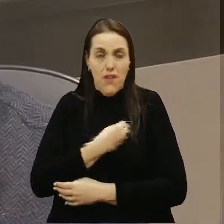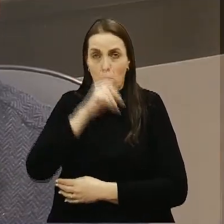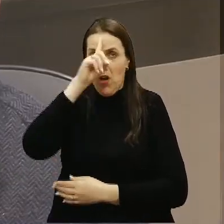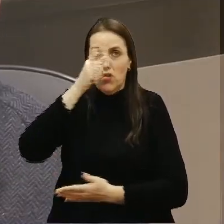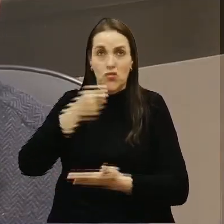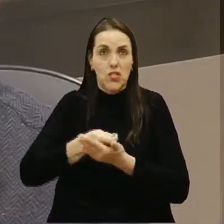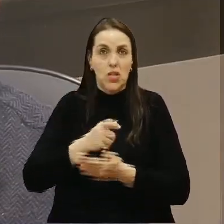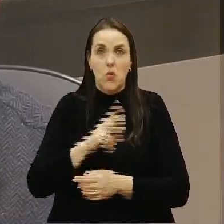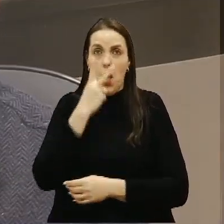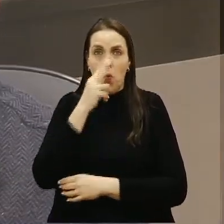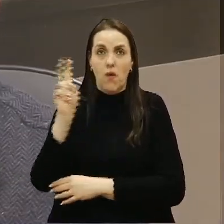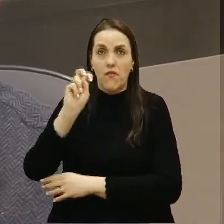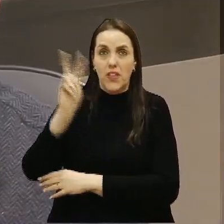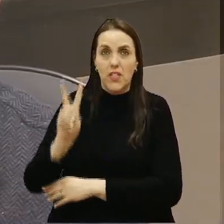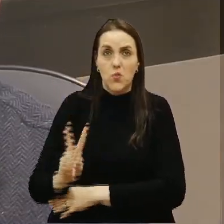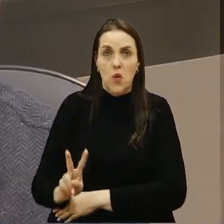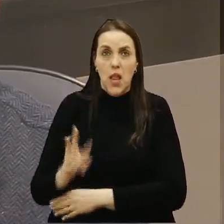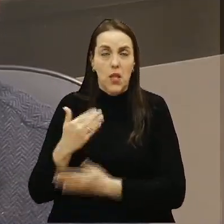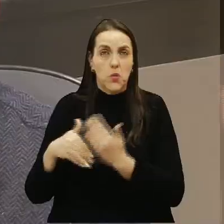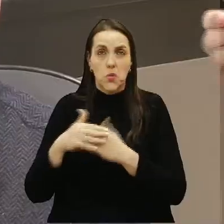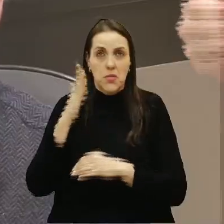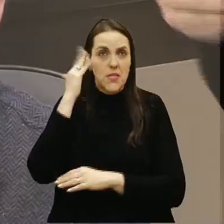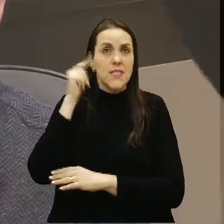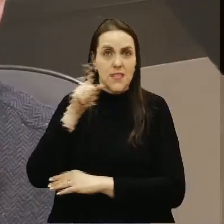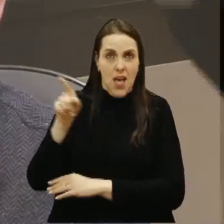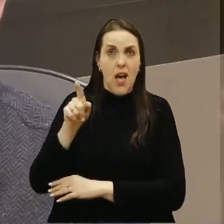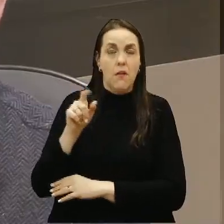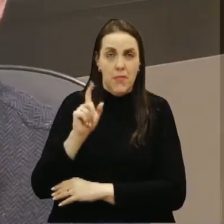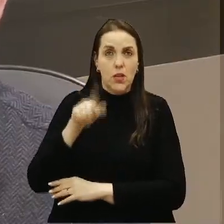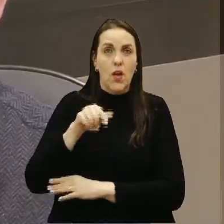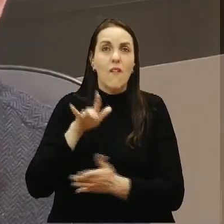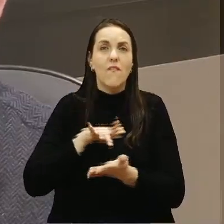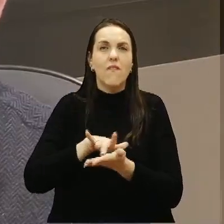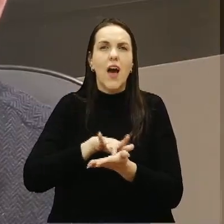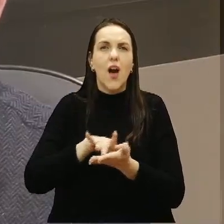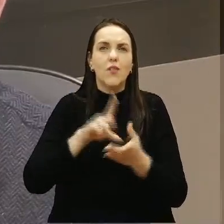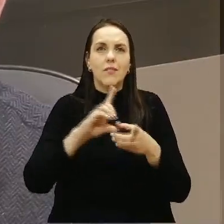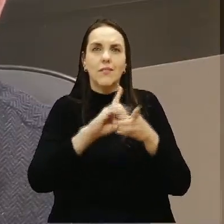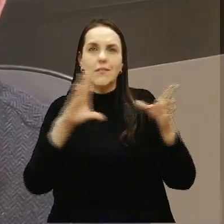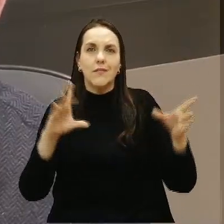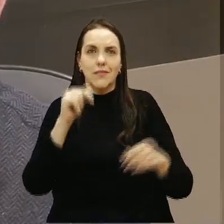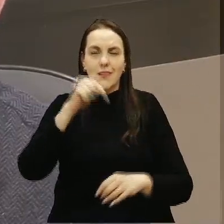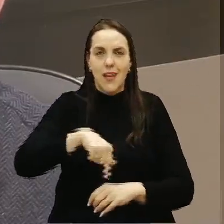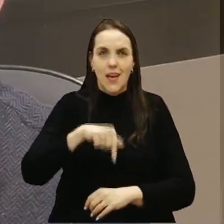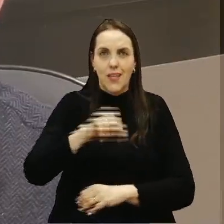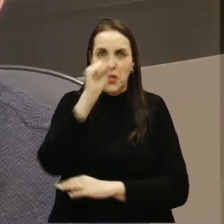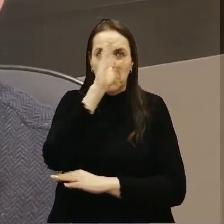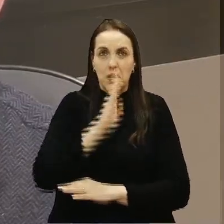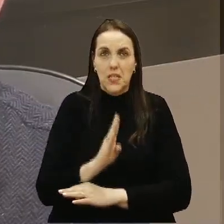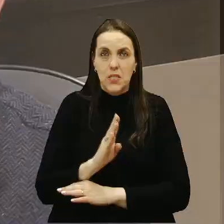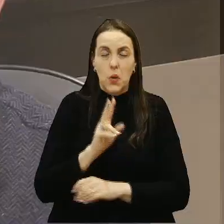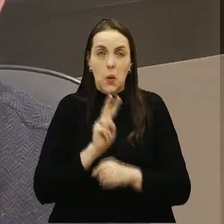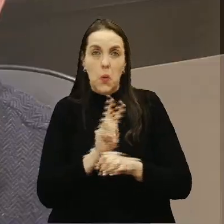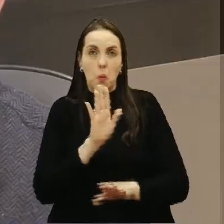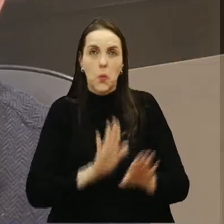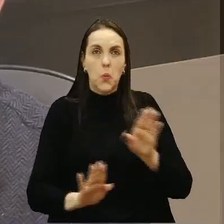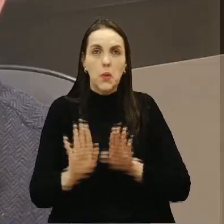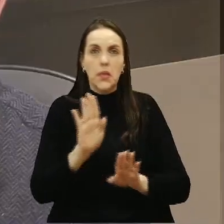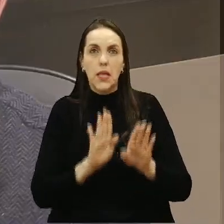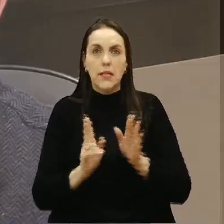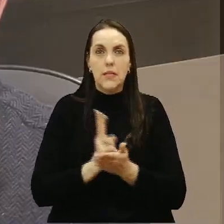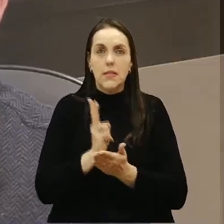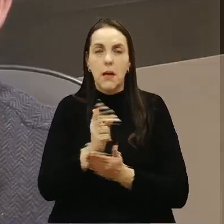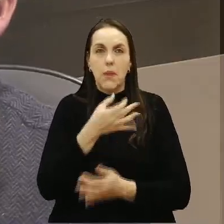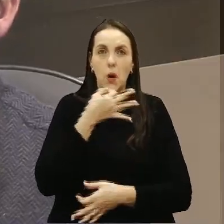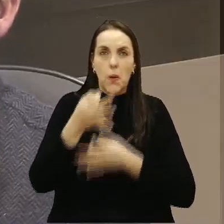é a Venezuela, né? E que todo mundo sabe que é, do que uma falsa democracia como a gente vem vivendo aqui, se cuidando do que a gente vai falar. Então,